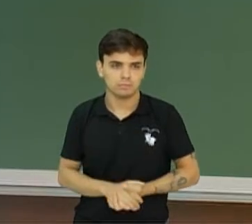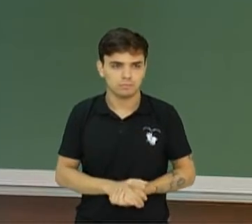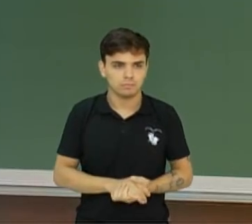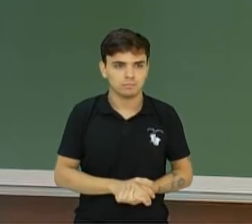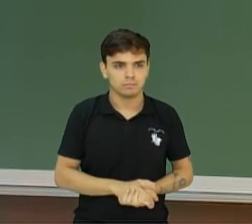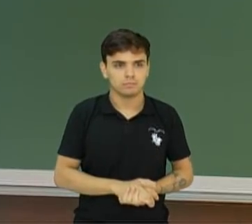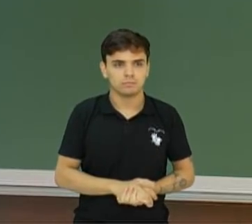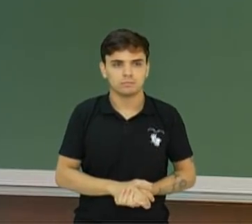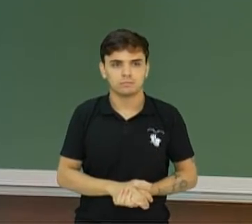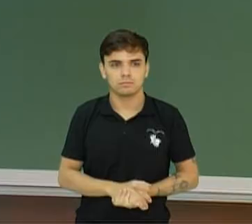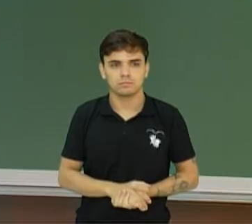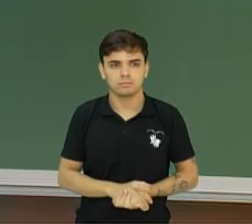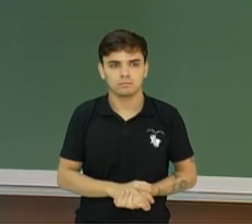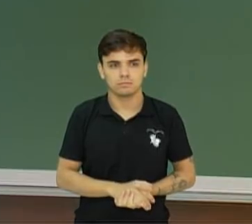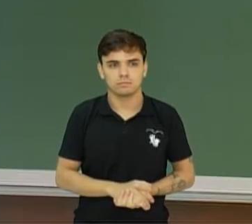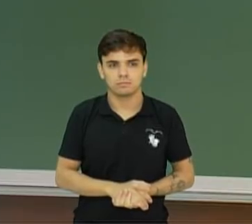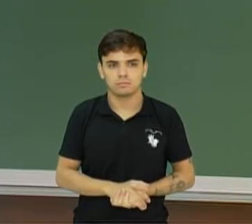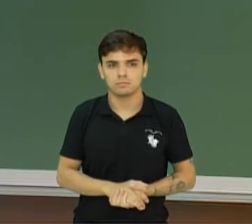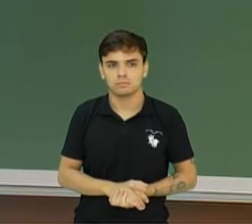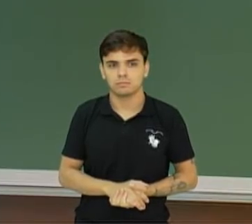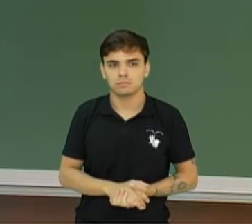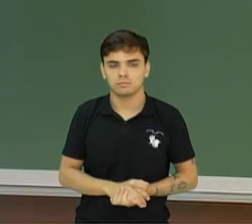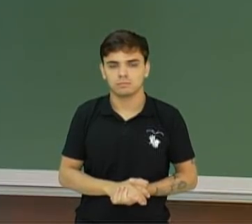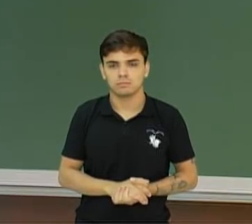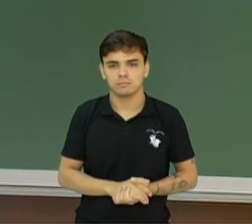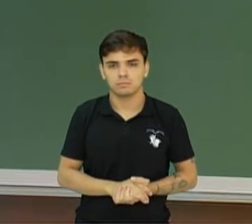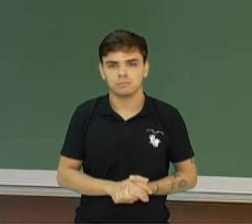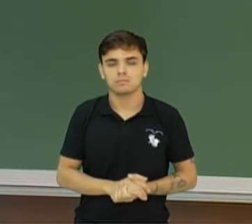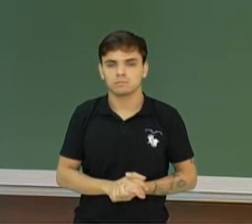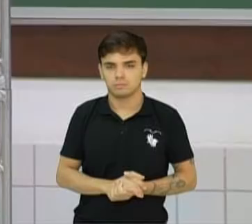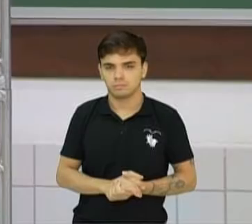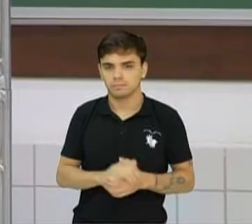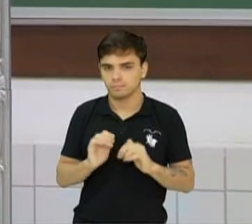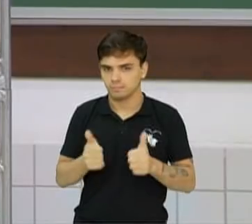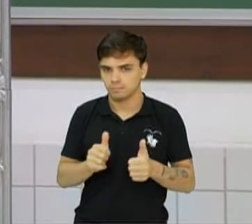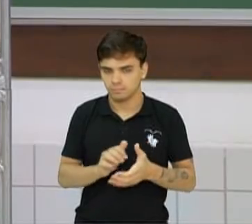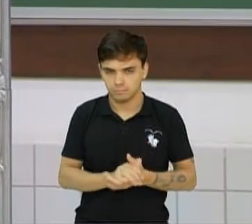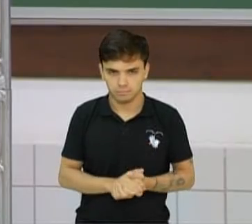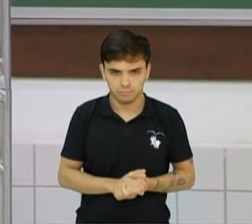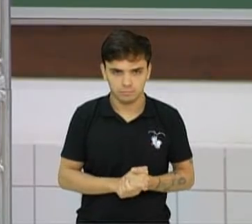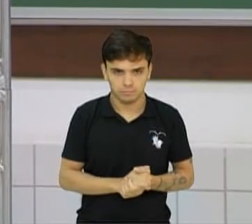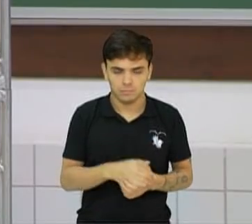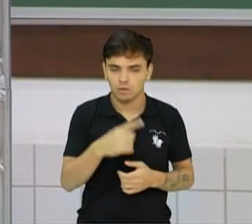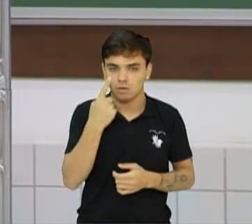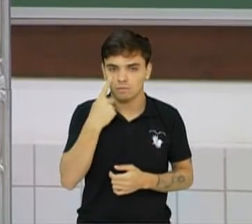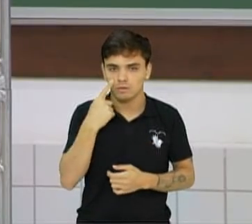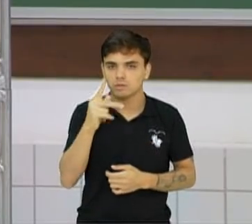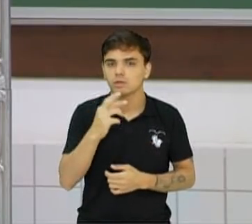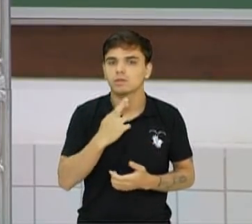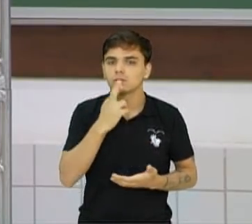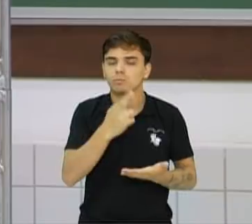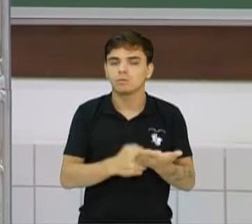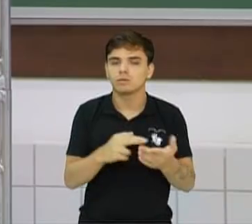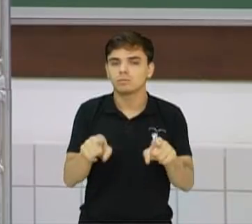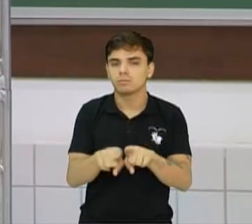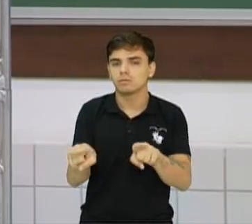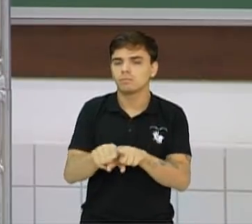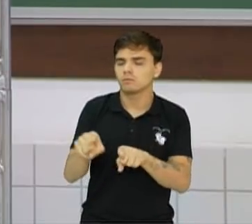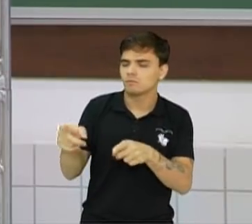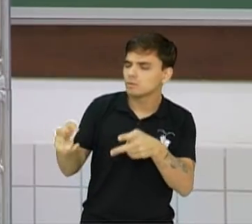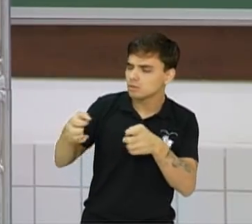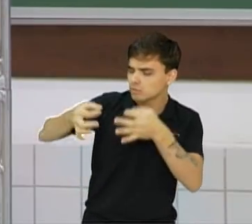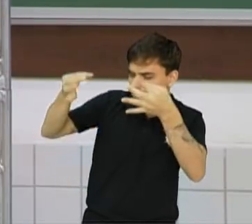Lisa, porque é uma obra famosa, então eles se baseiam nela, ok? Veja a tua resposta, confere ver se você escreveu